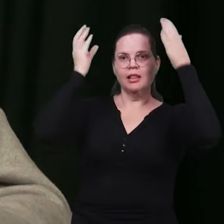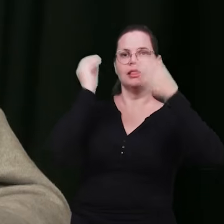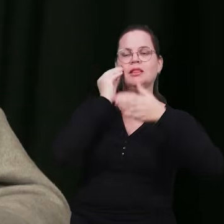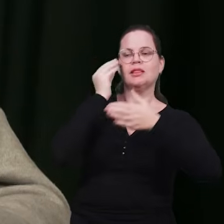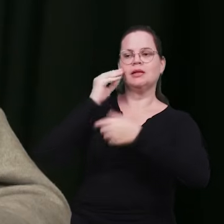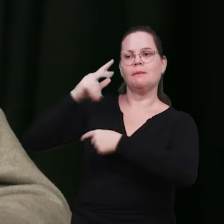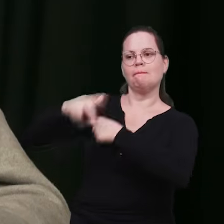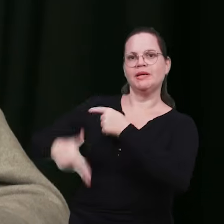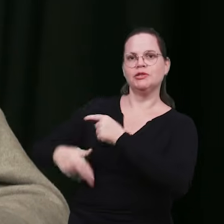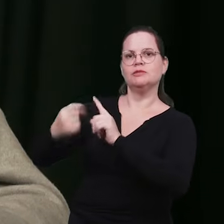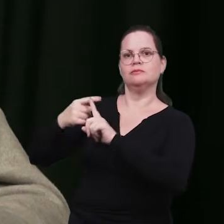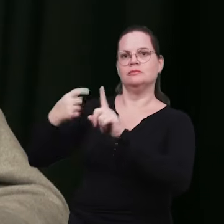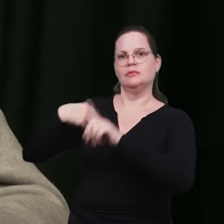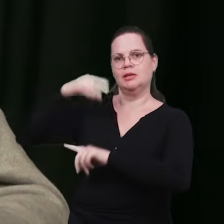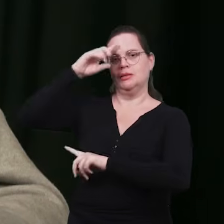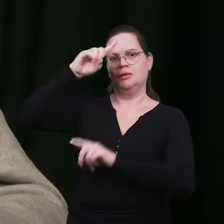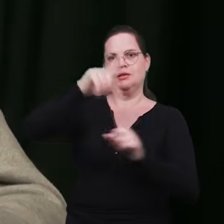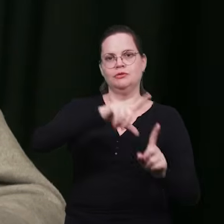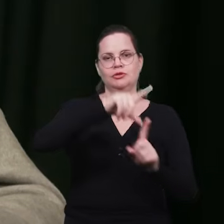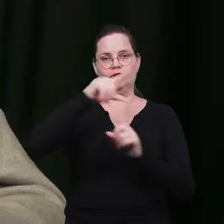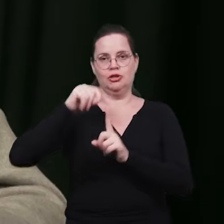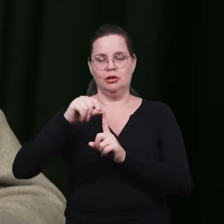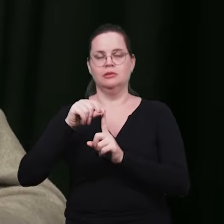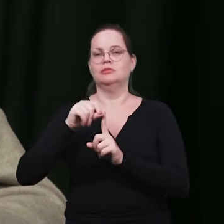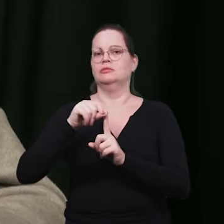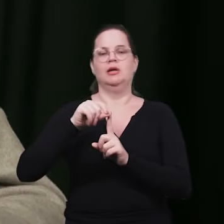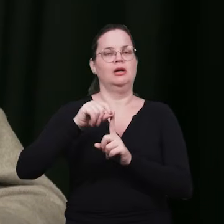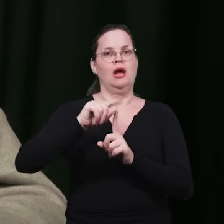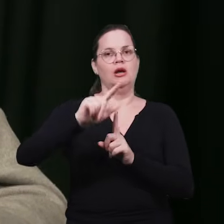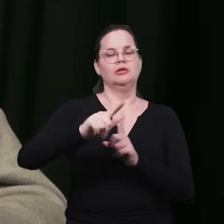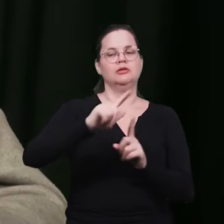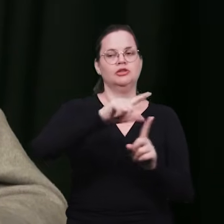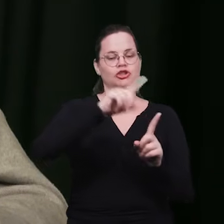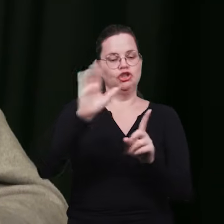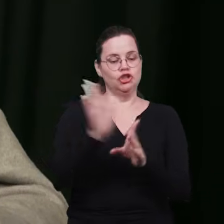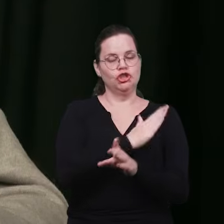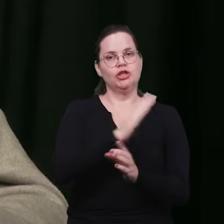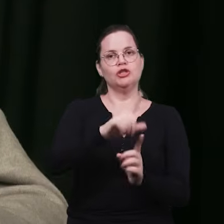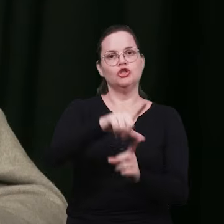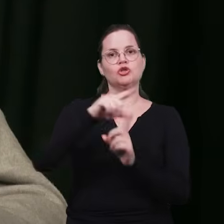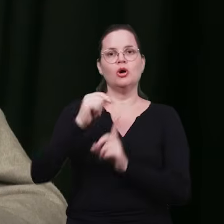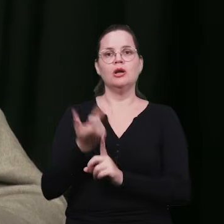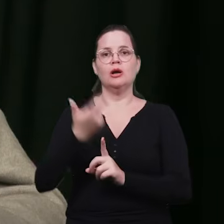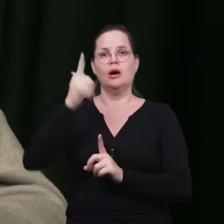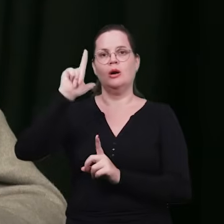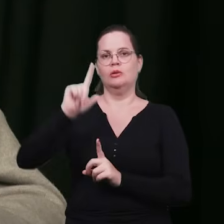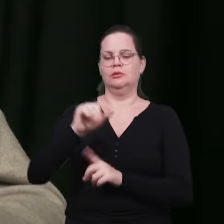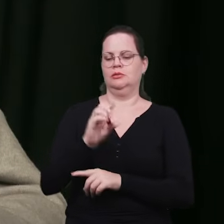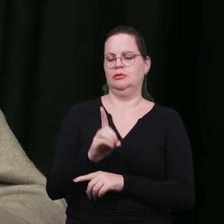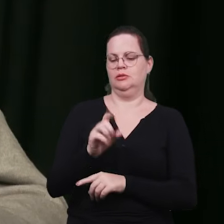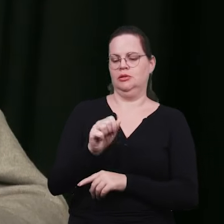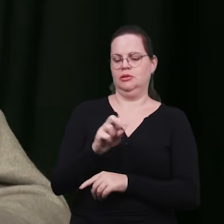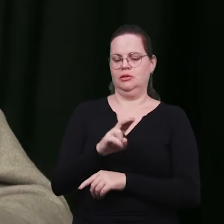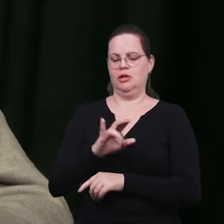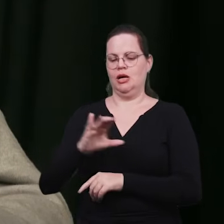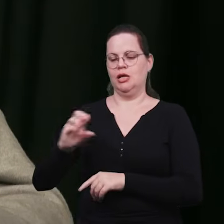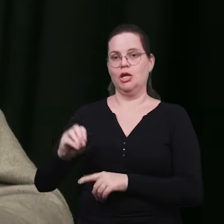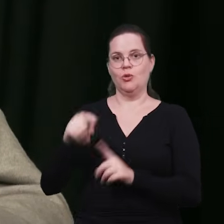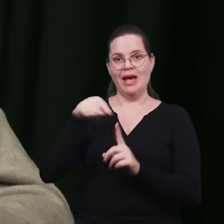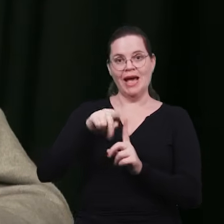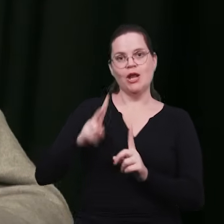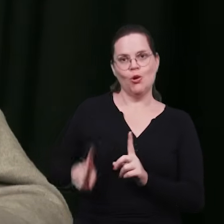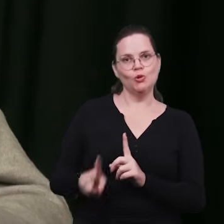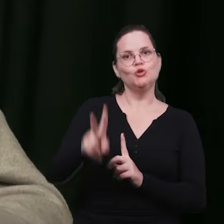mas depois o Senhor vai levantar Dario para poder autorizar a continuidade do